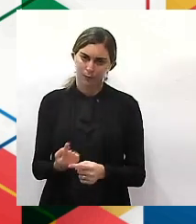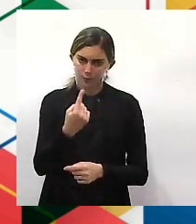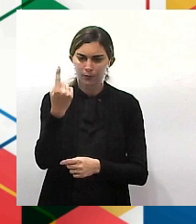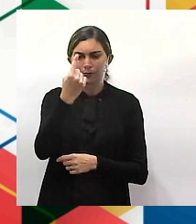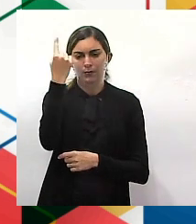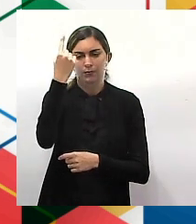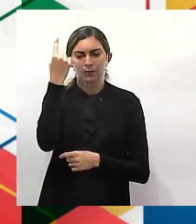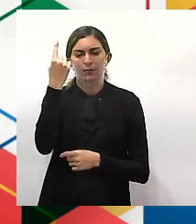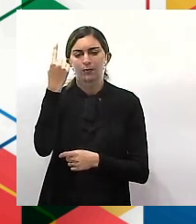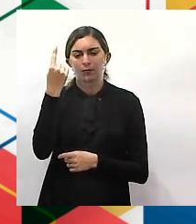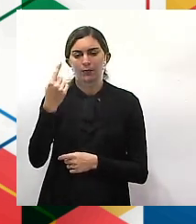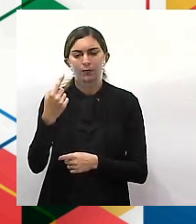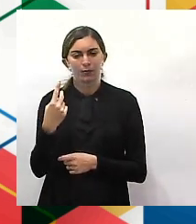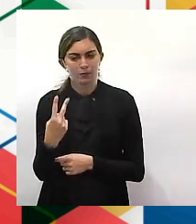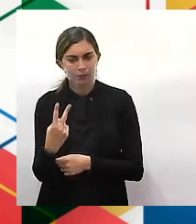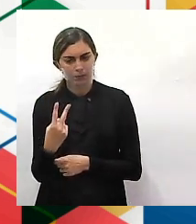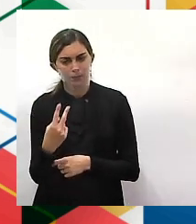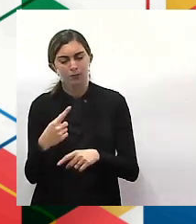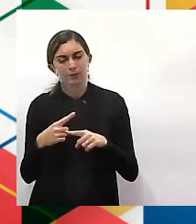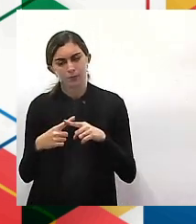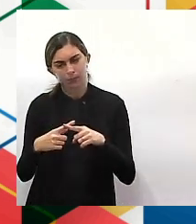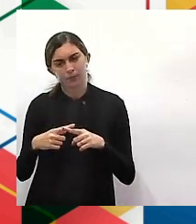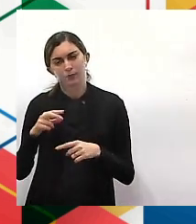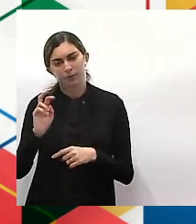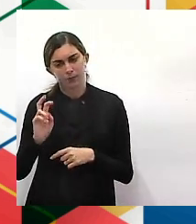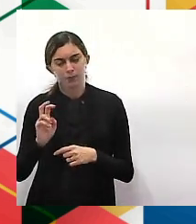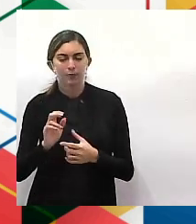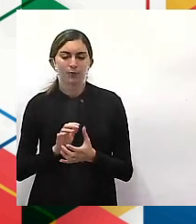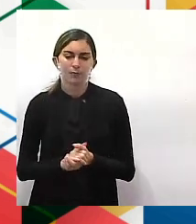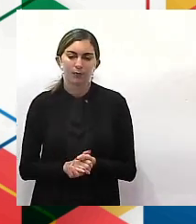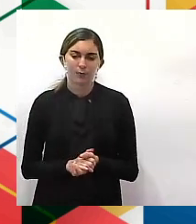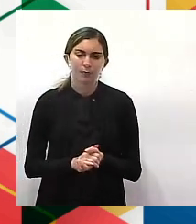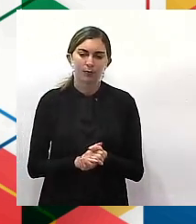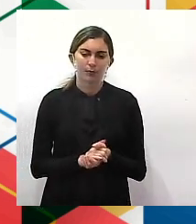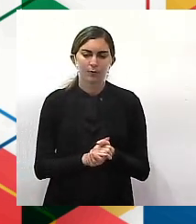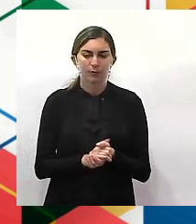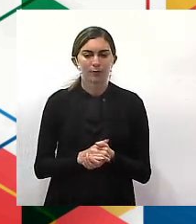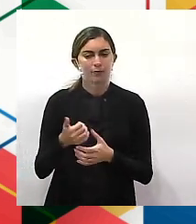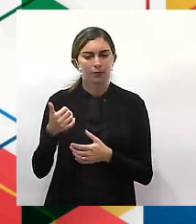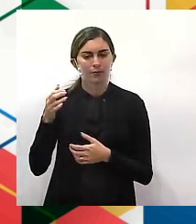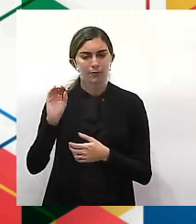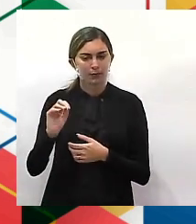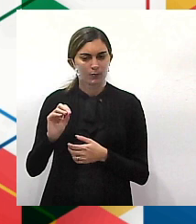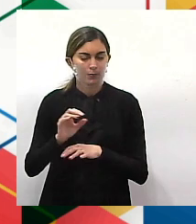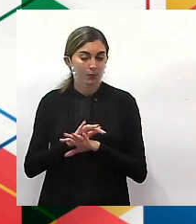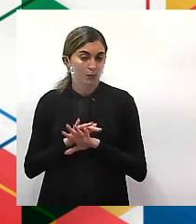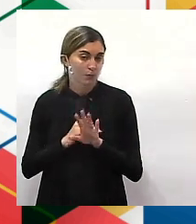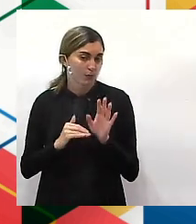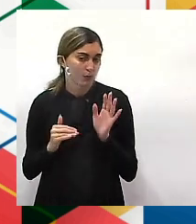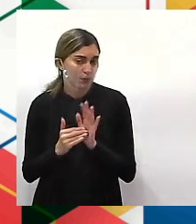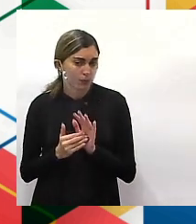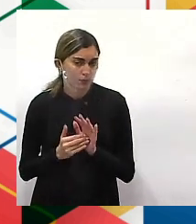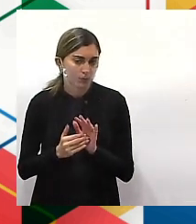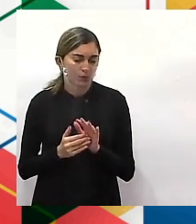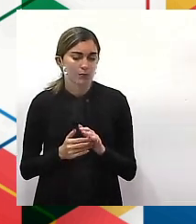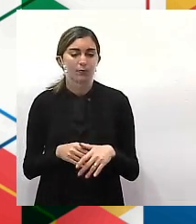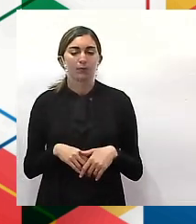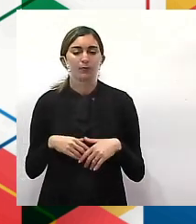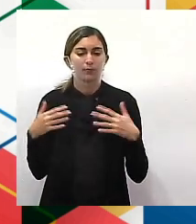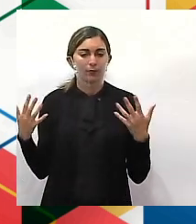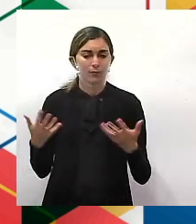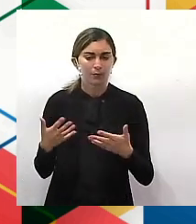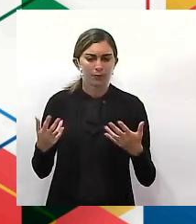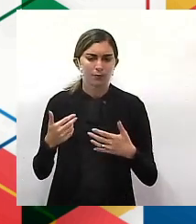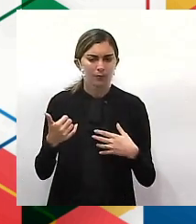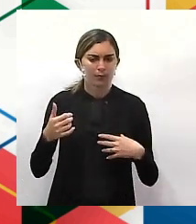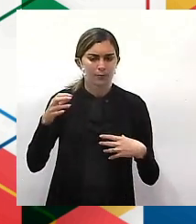vendo? 2 por 5. 2 vezes 5, 10. Isso é tudo. Então, tem 10. Agora,